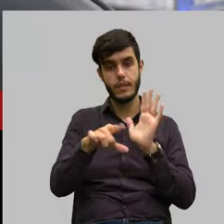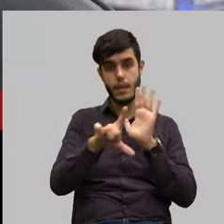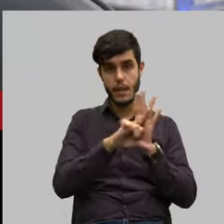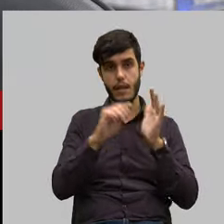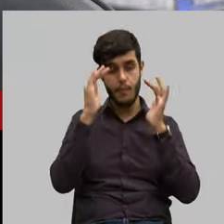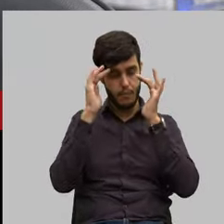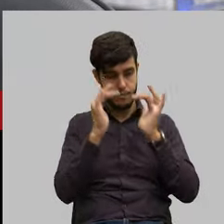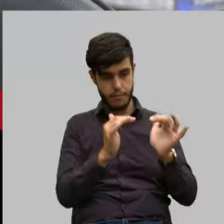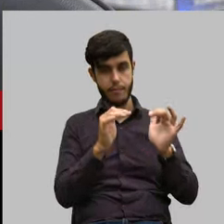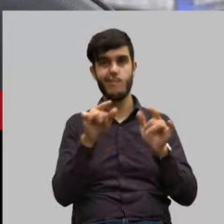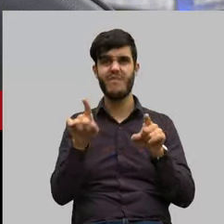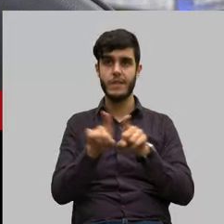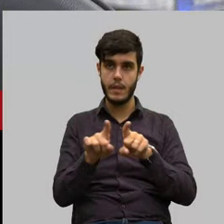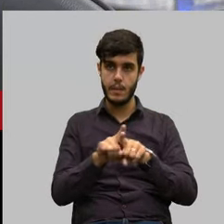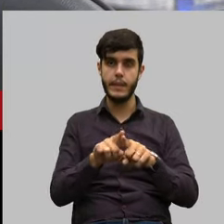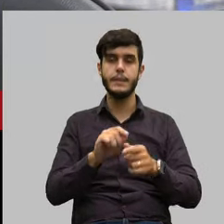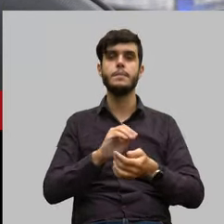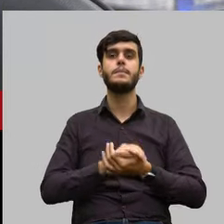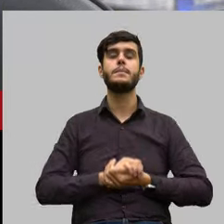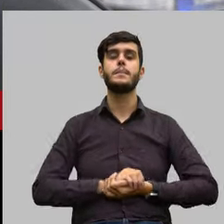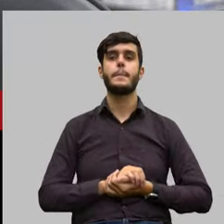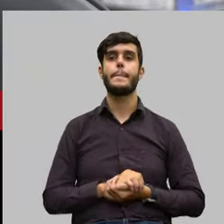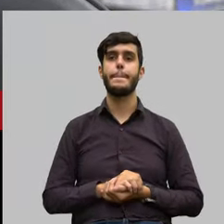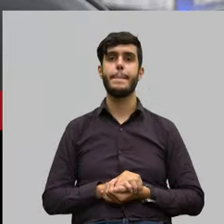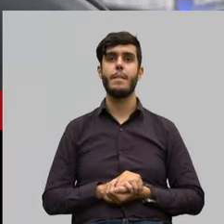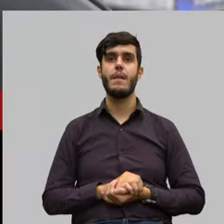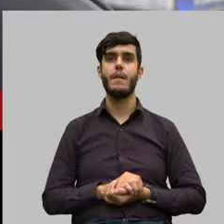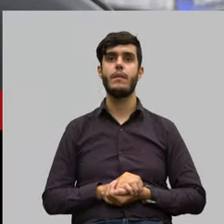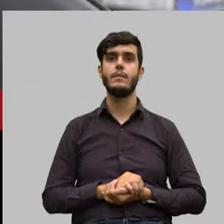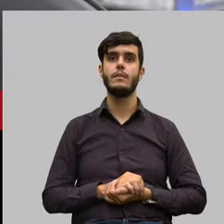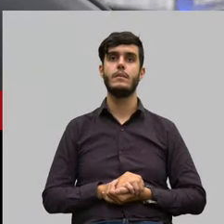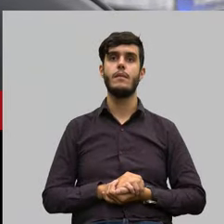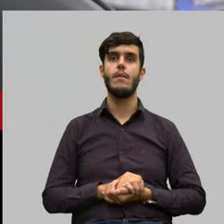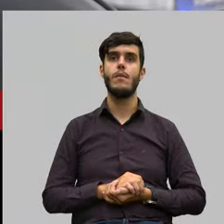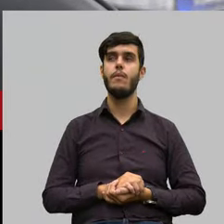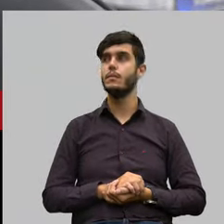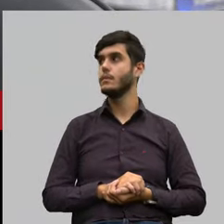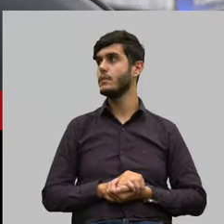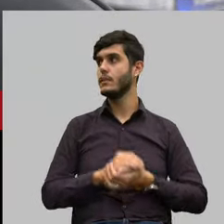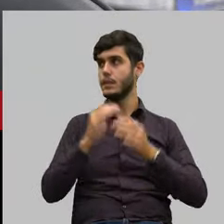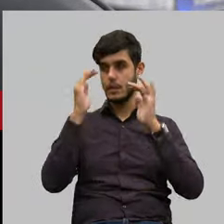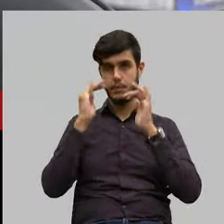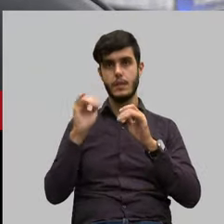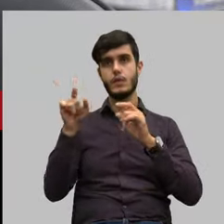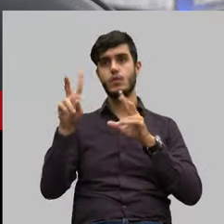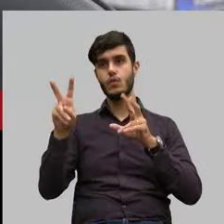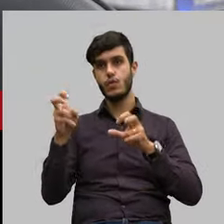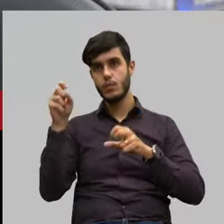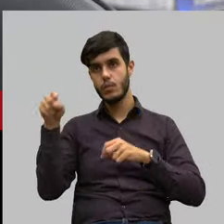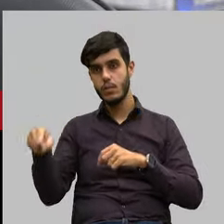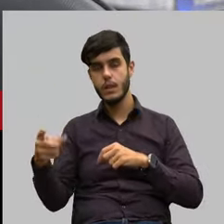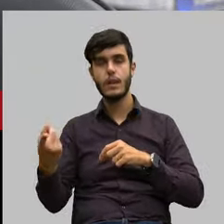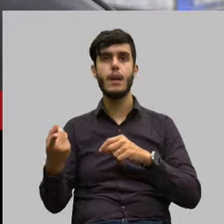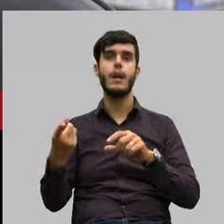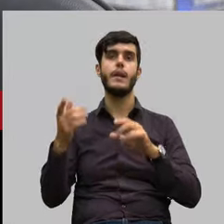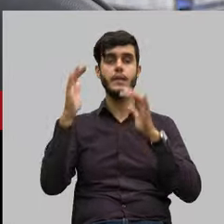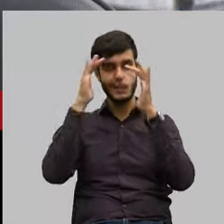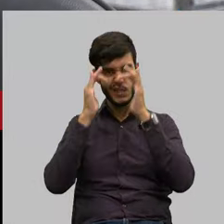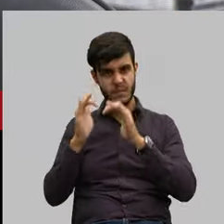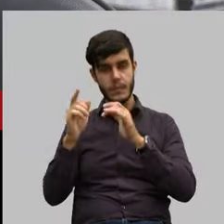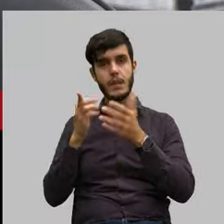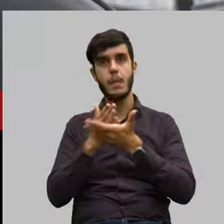a lei eh respeito um respeito muito grande pela por essa casa e pelo que ela eh aprova